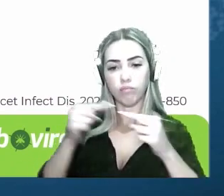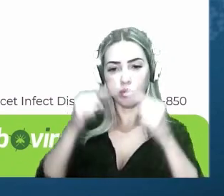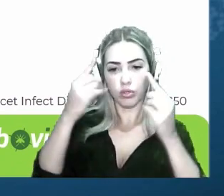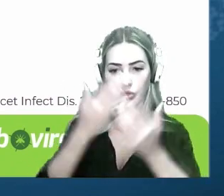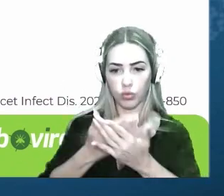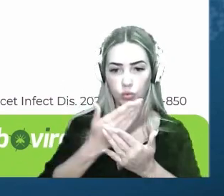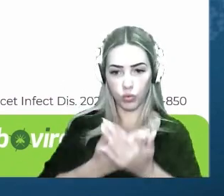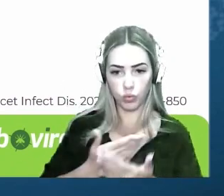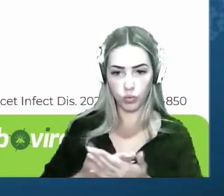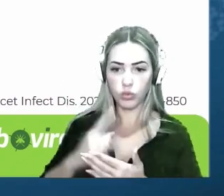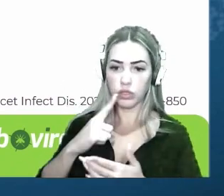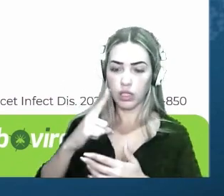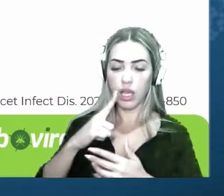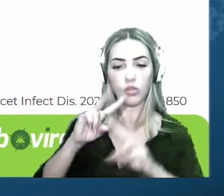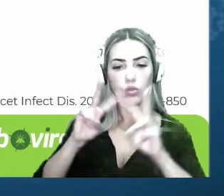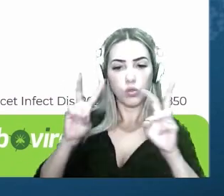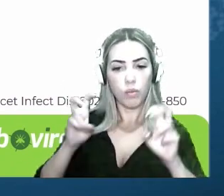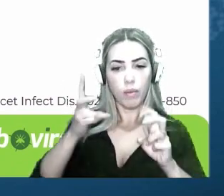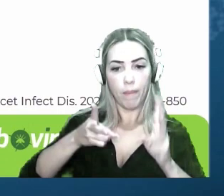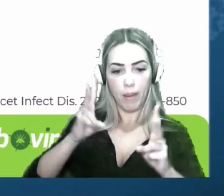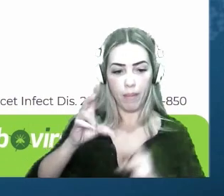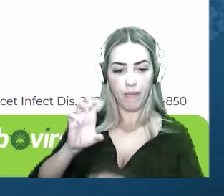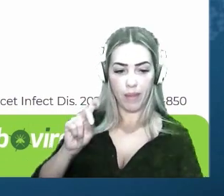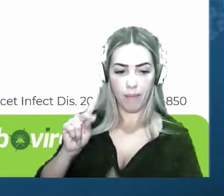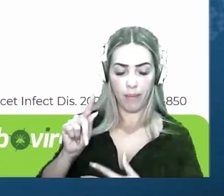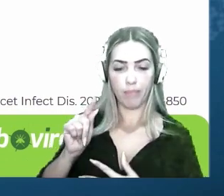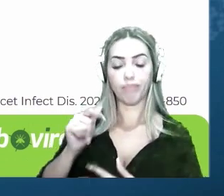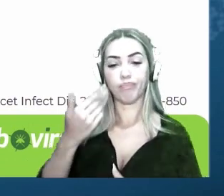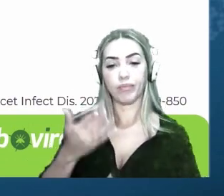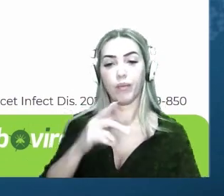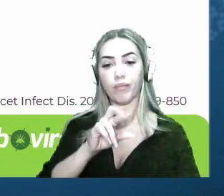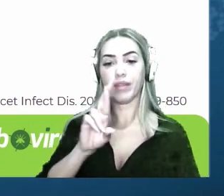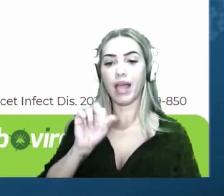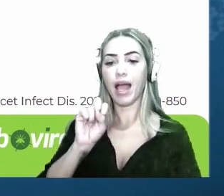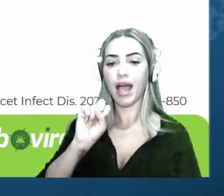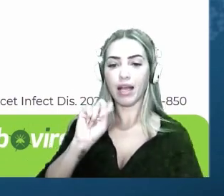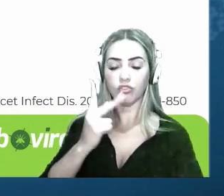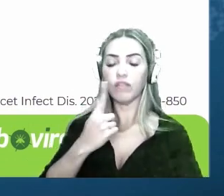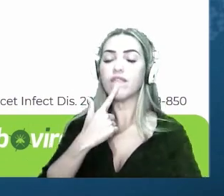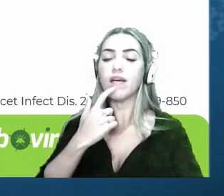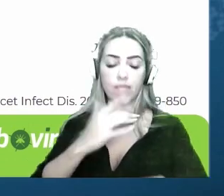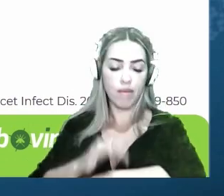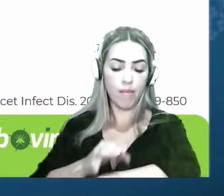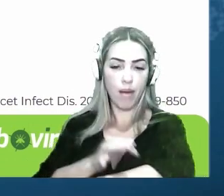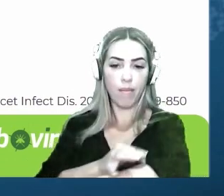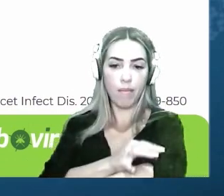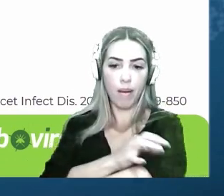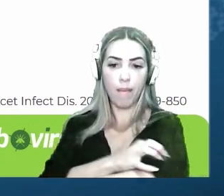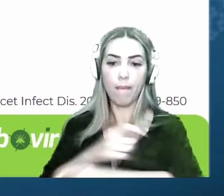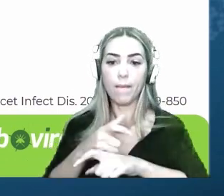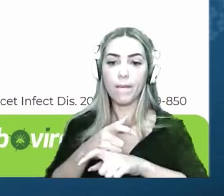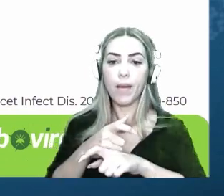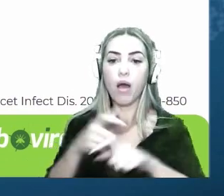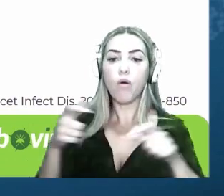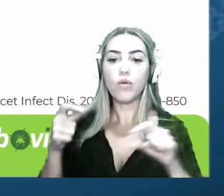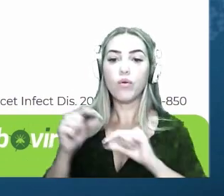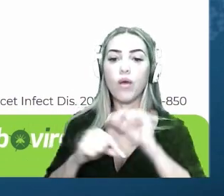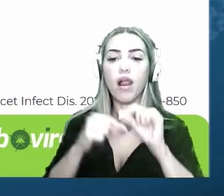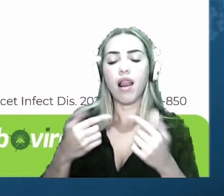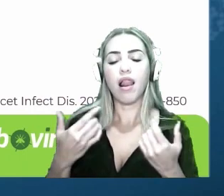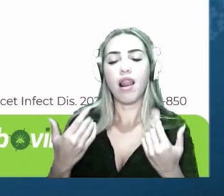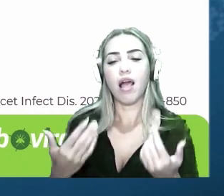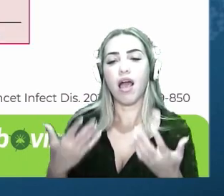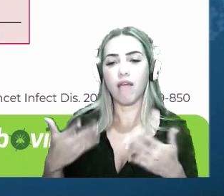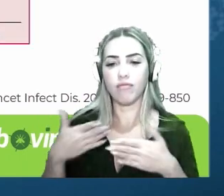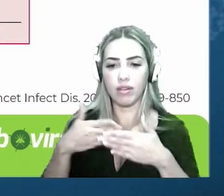vendo com essas mesmas cepas do NIH. Esse rash, essa vermelhidão pelo corpo, na grande maioria dos casos, foi leve e autolimitado.